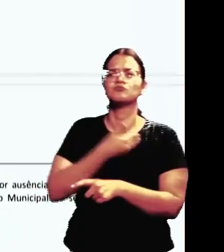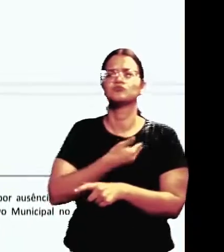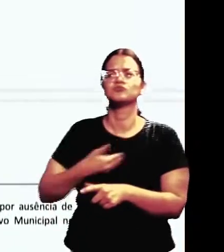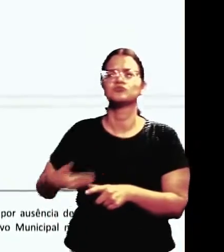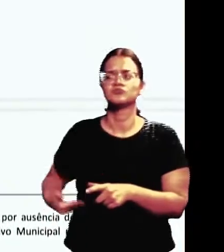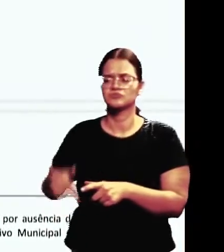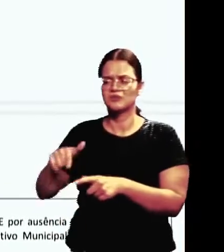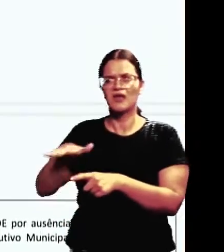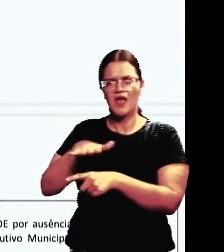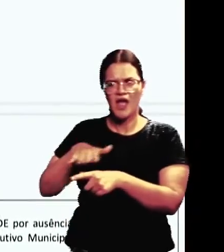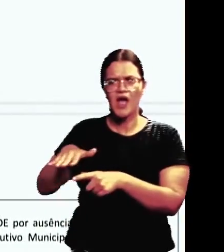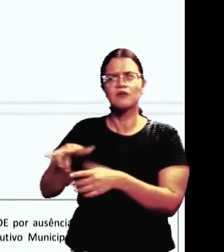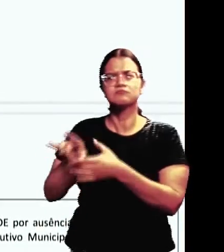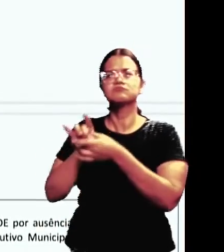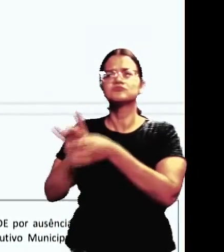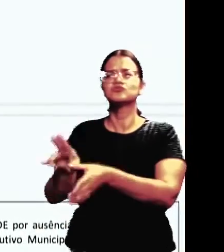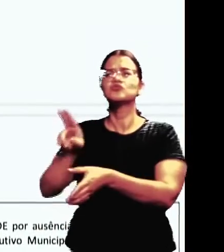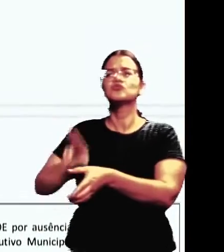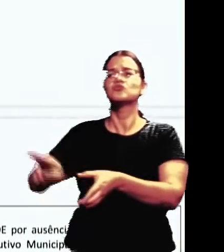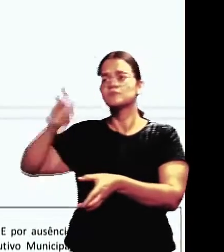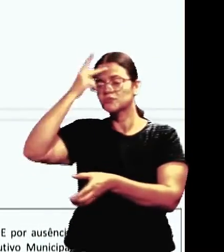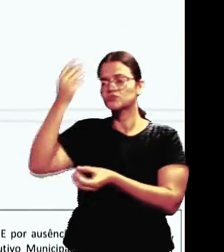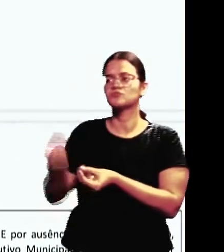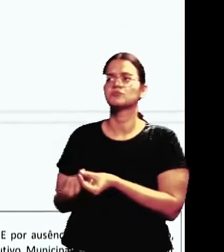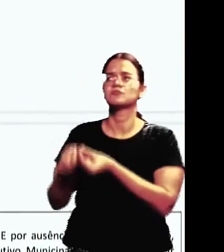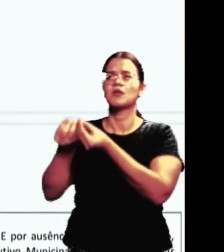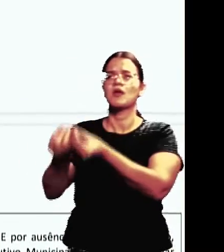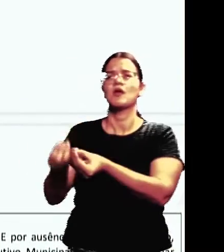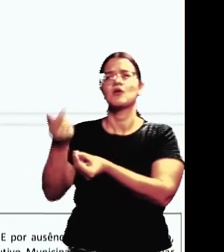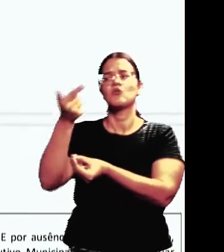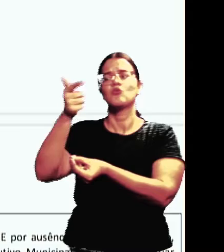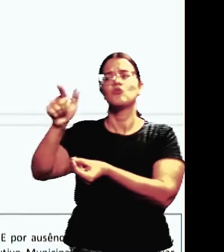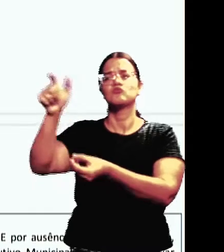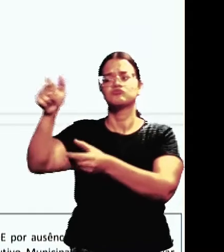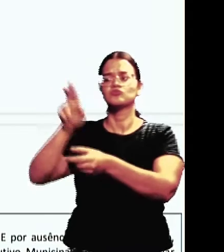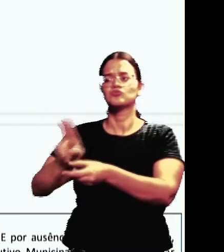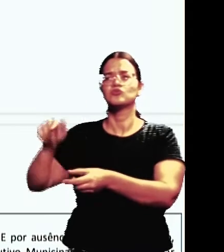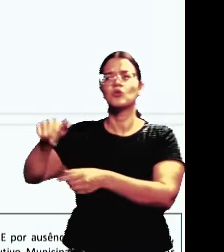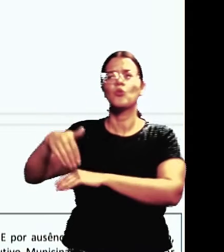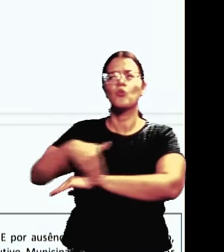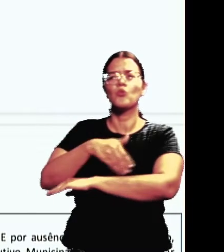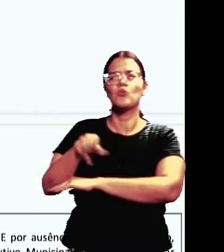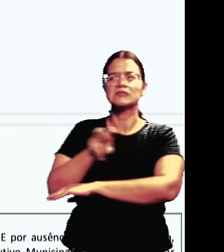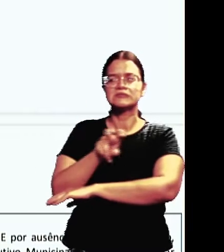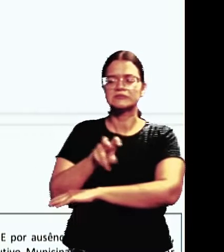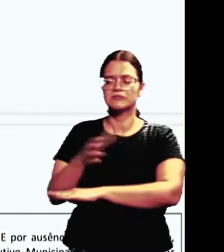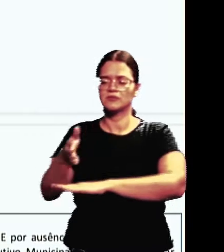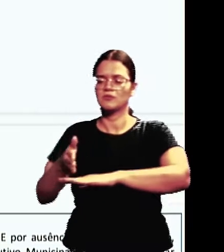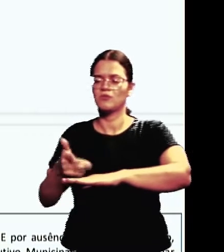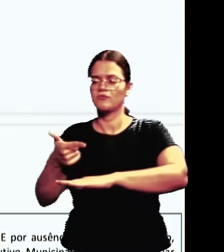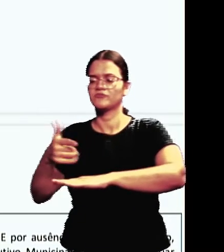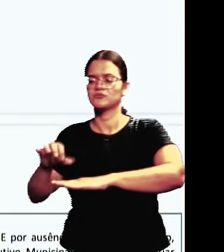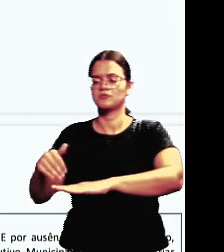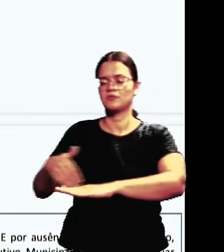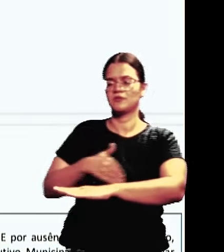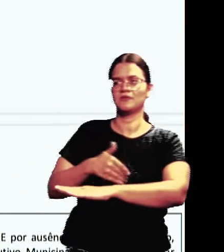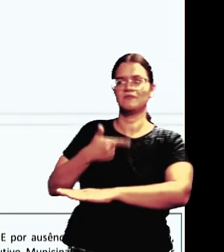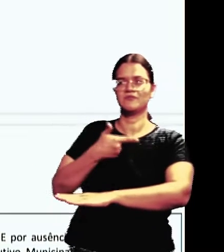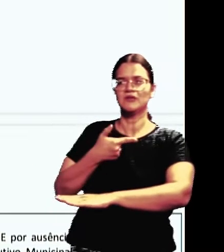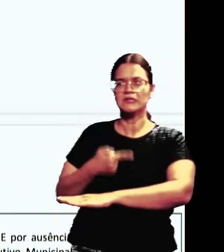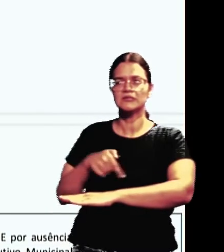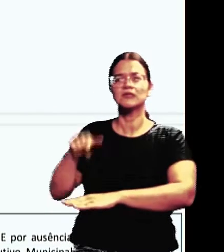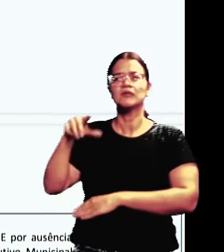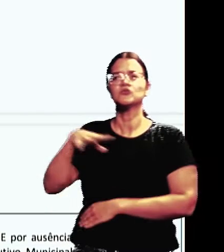de sua destinação primitiva e autoriza a permissão de uso de área pública situada entre as ruas 529 e 27 do